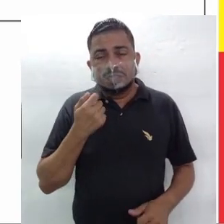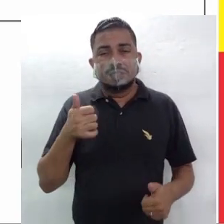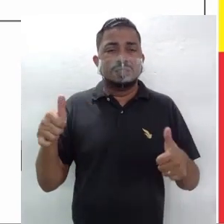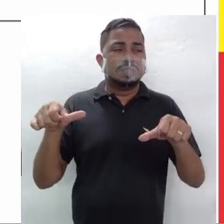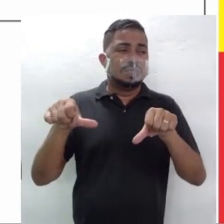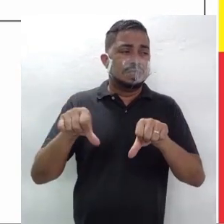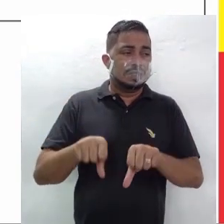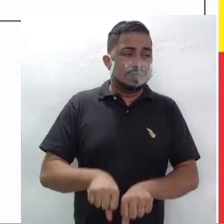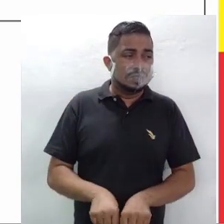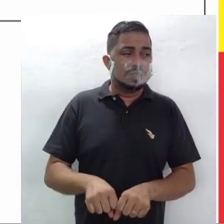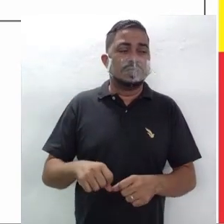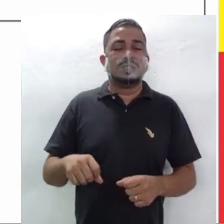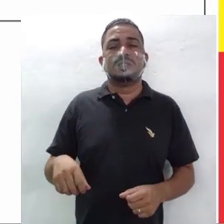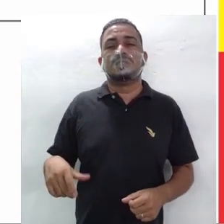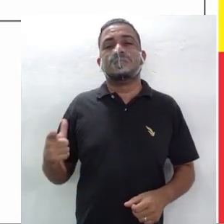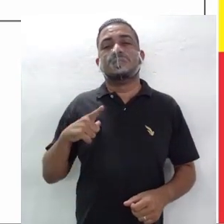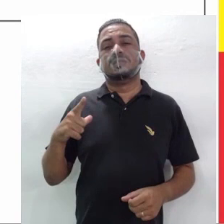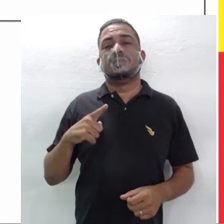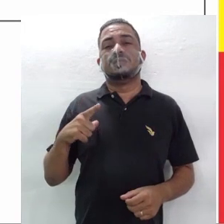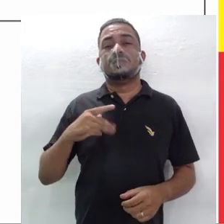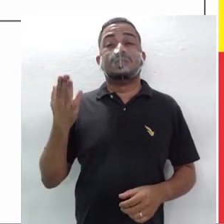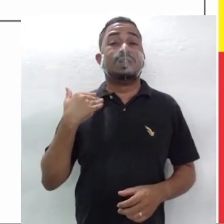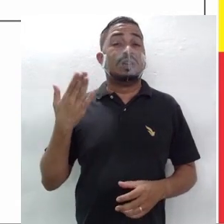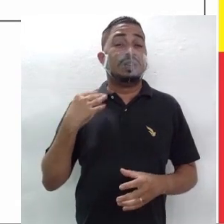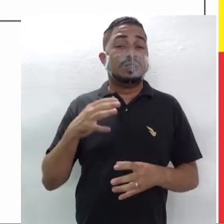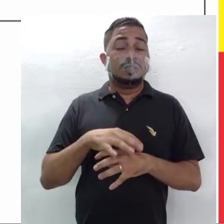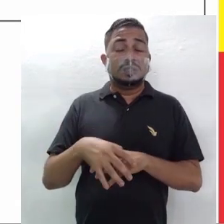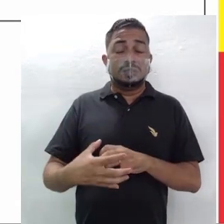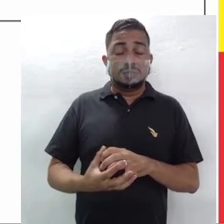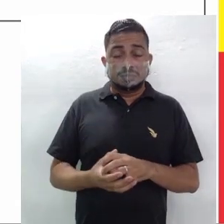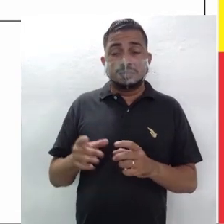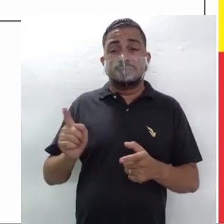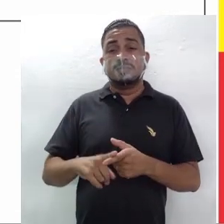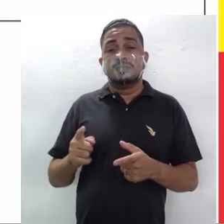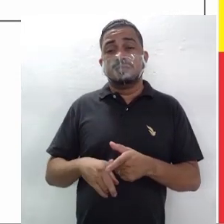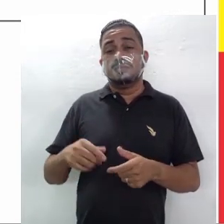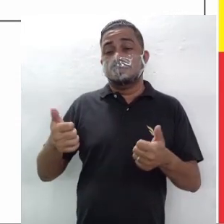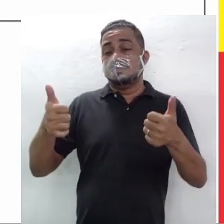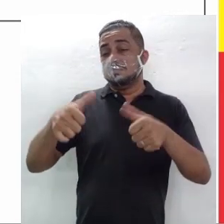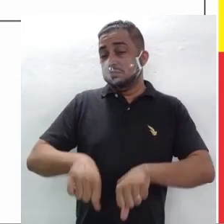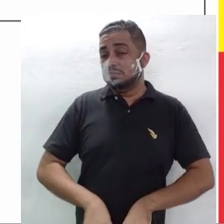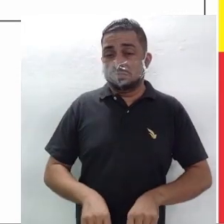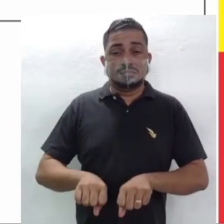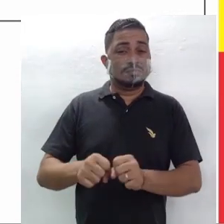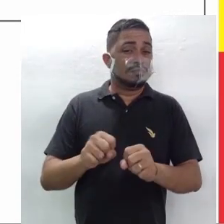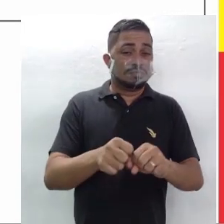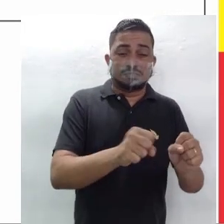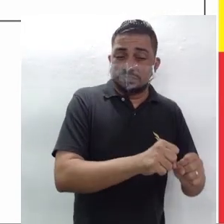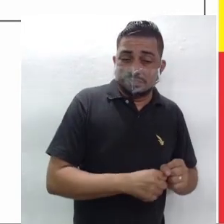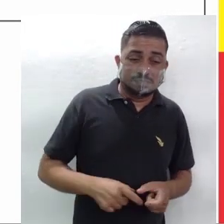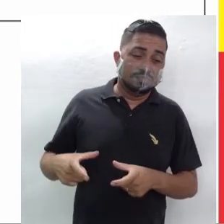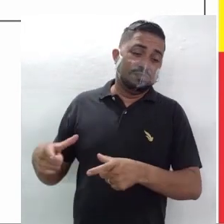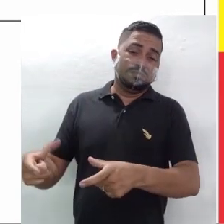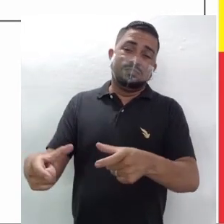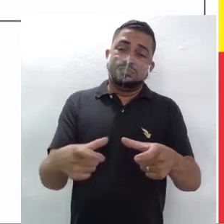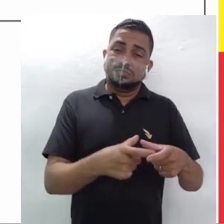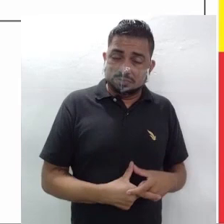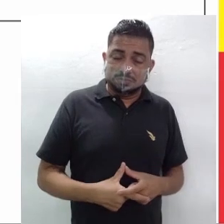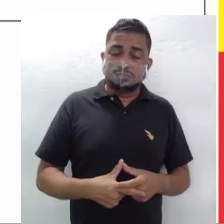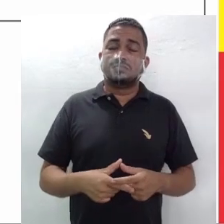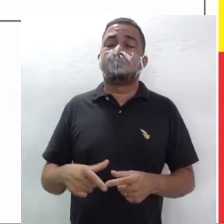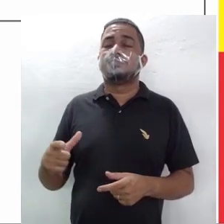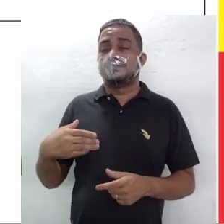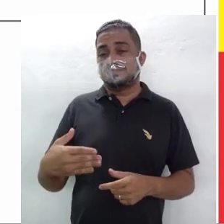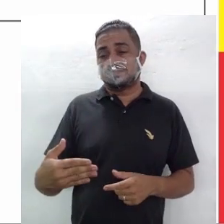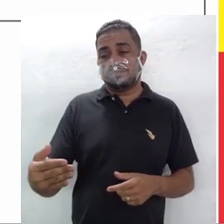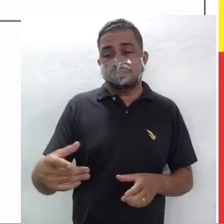ácida, agravamento aí do efeito estufa, a destruição de habitat, que vai